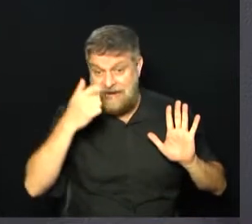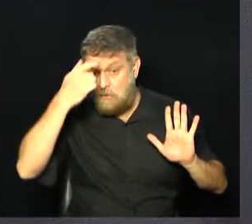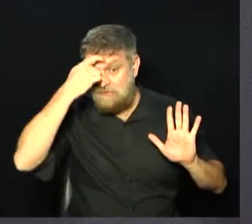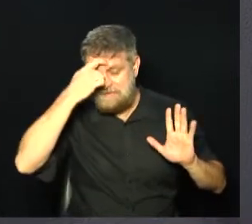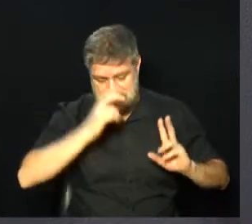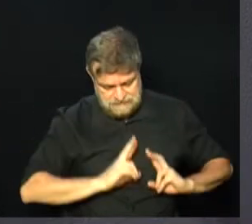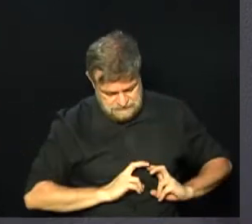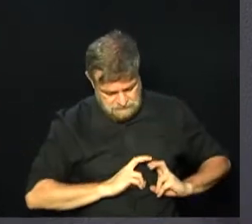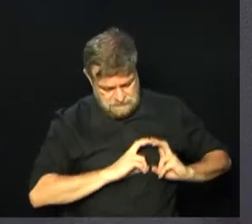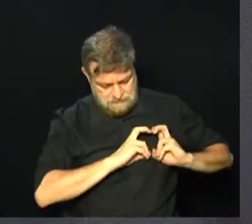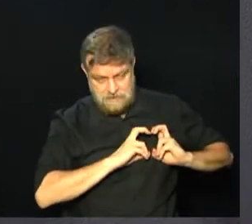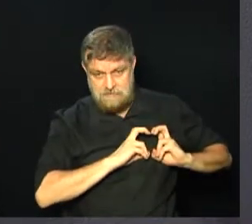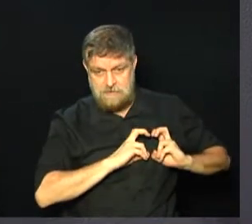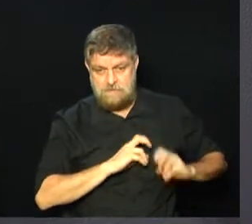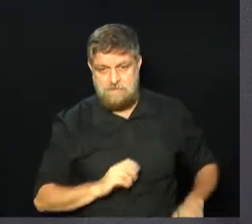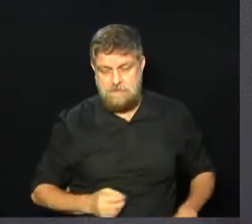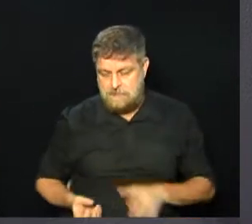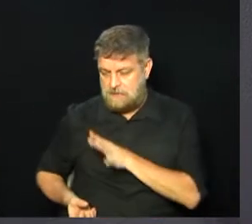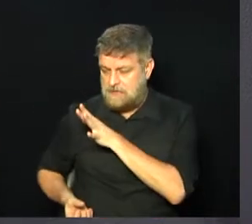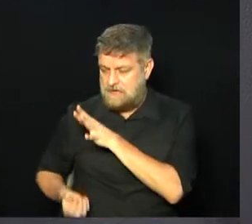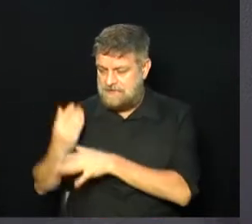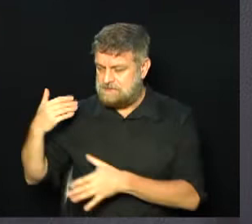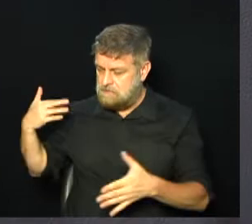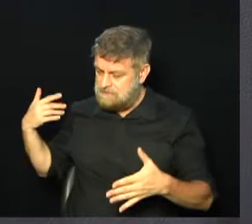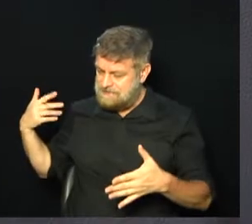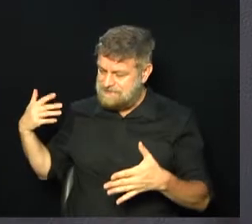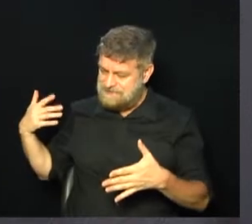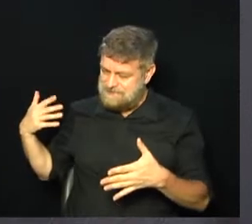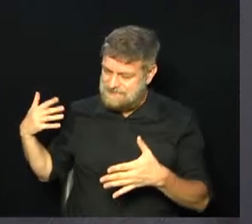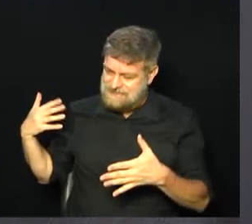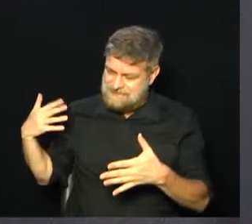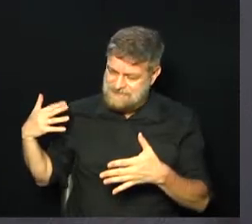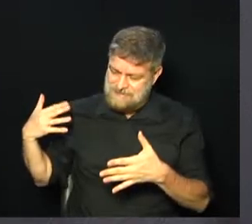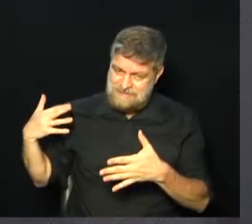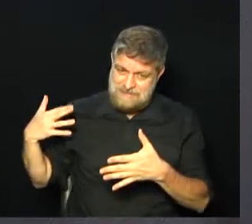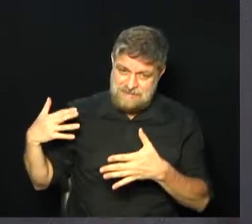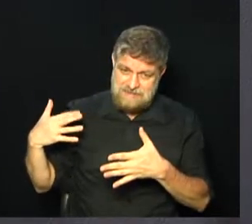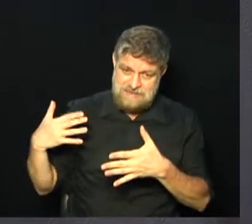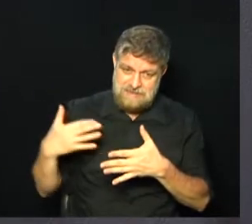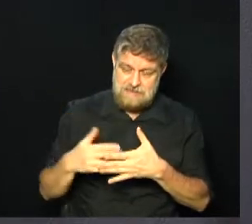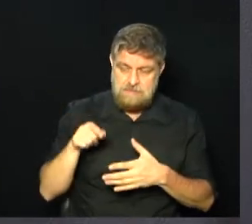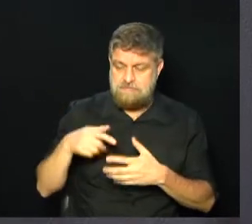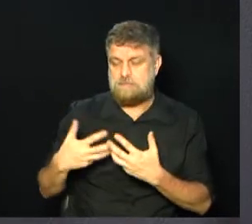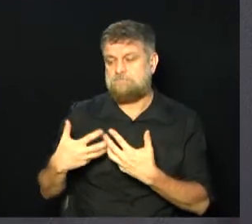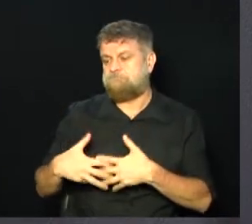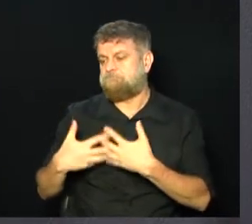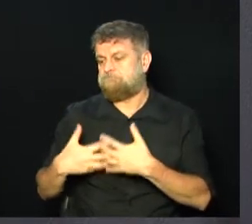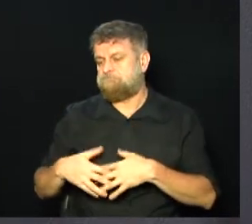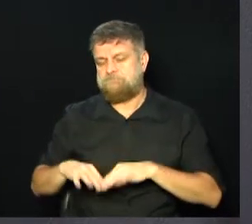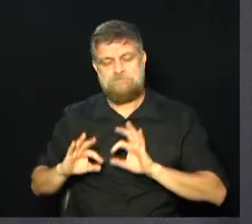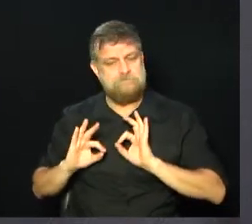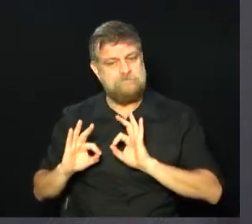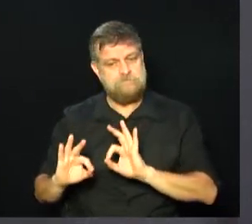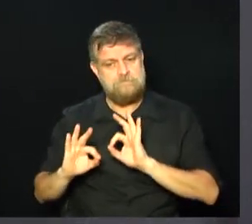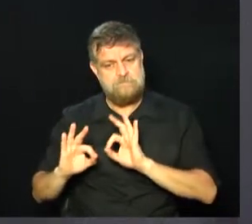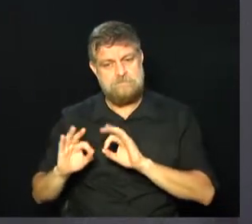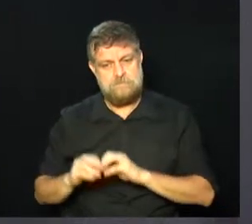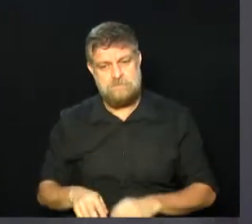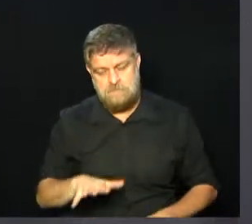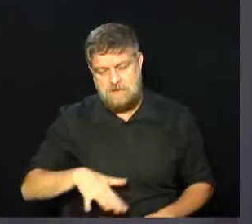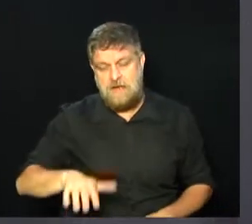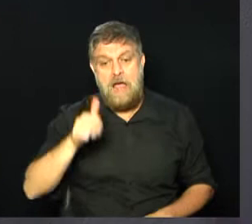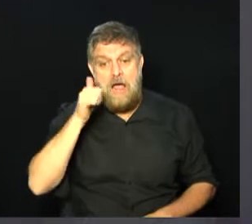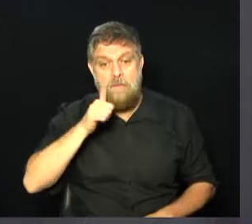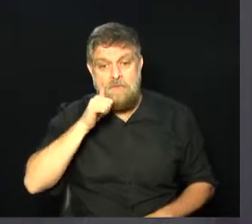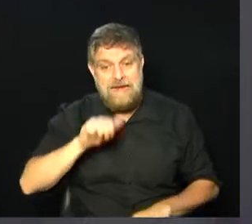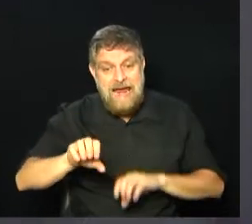mama, desde a sua criação, né, ao longo de todos esses anos, a gente viu um efeito muito positivo na educação das